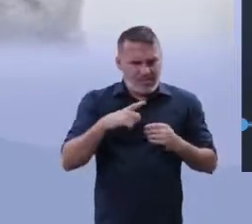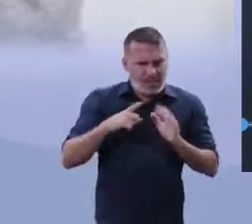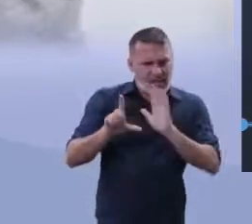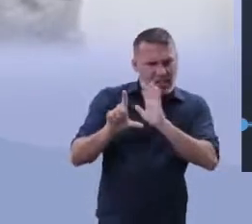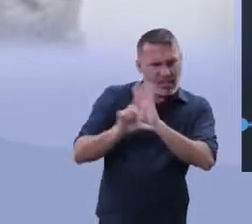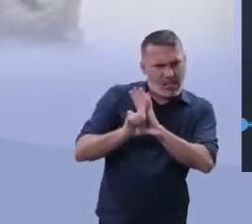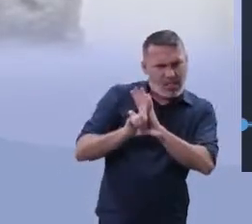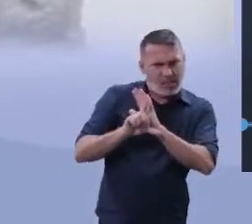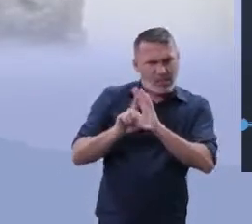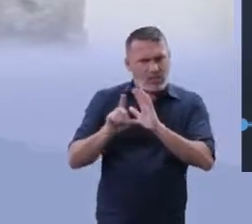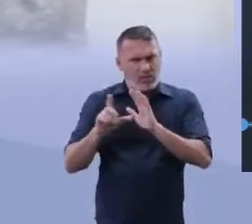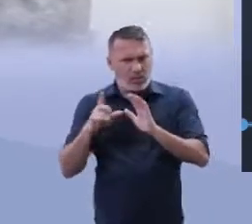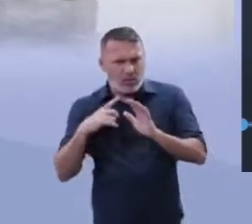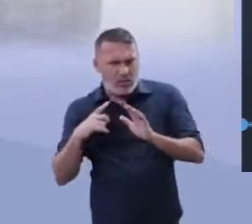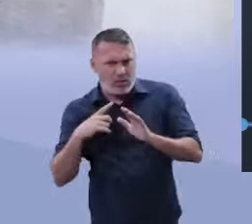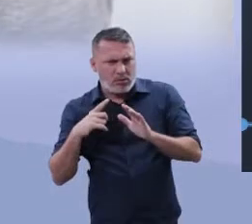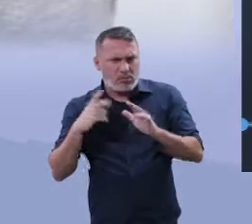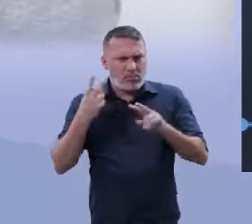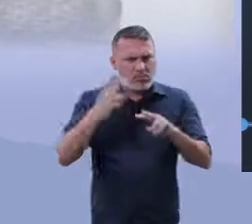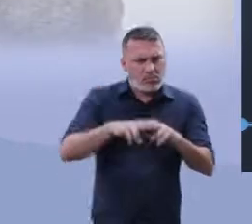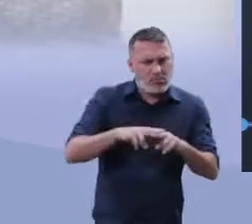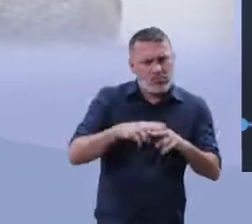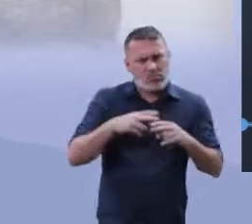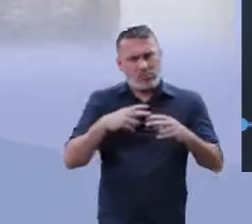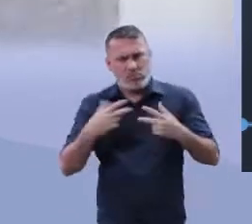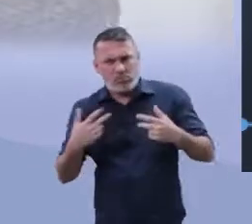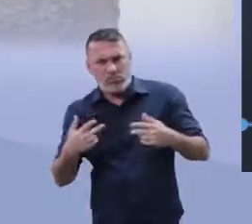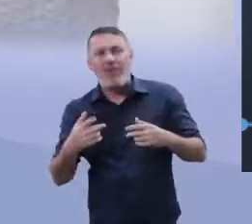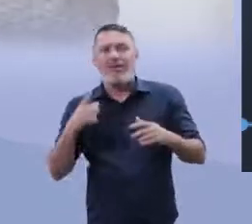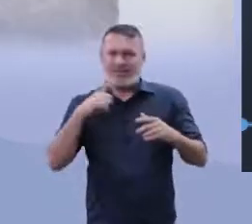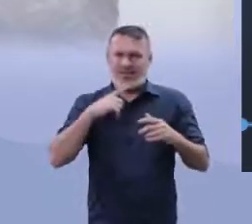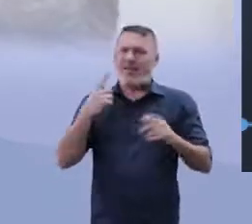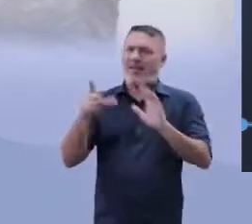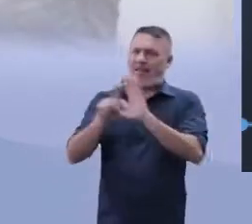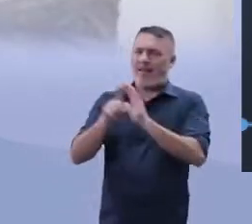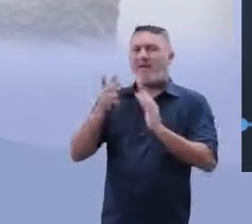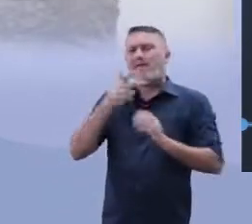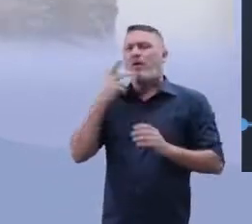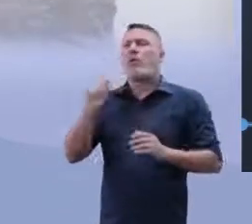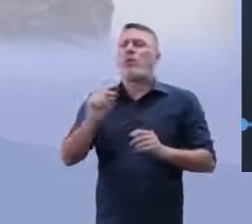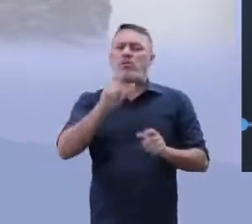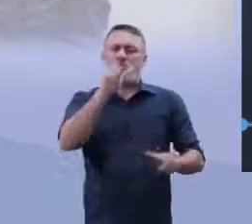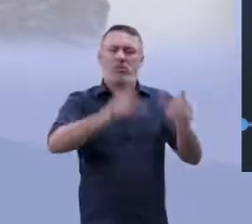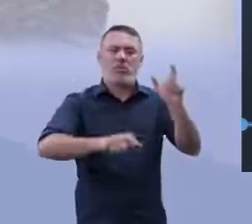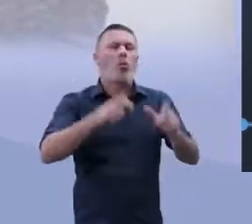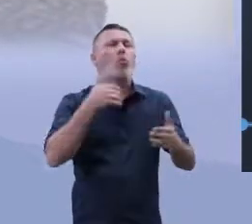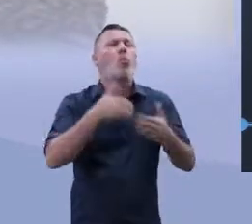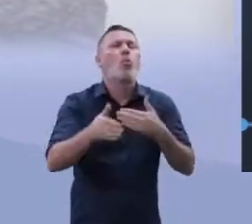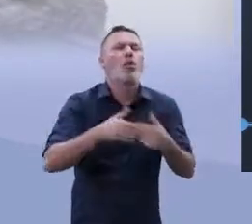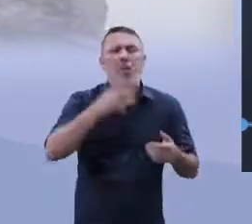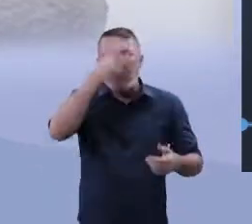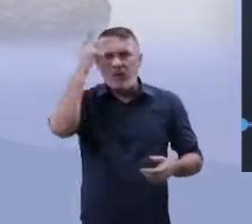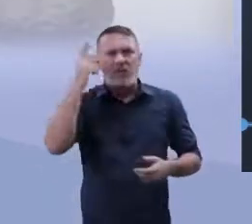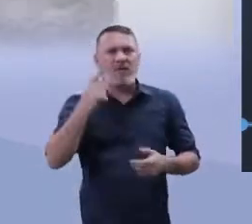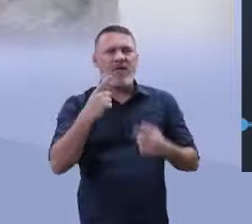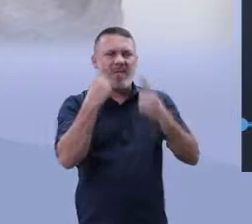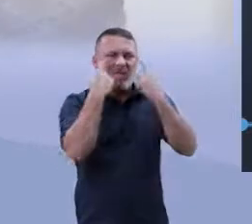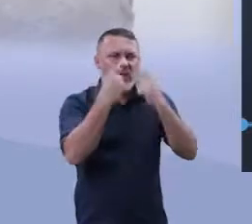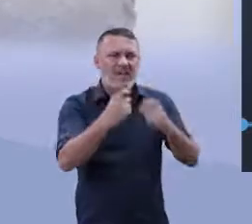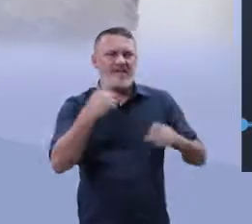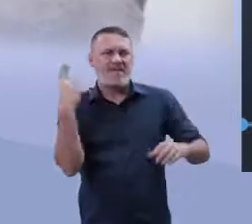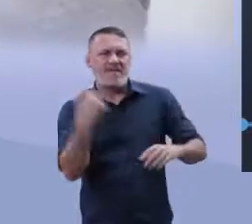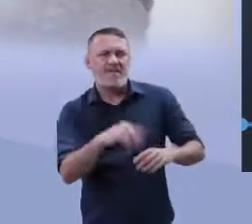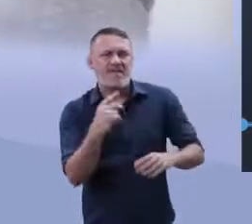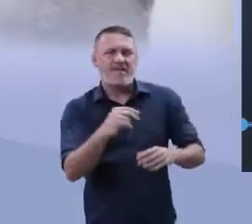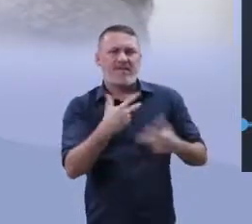alguma lei que fala que todos não podem, né? Nenhum indivíduo pode passar por tratamento de violência e coisa e tal.